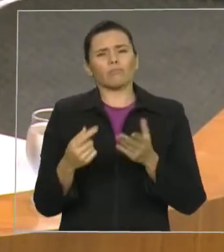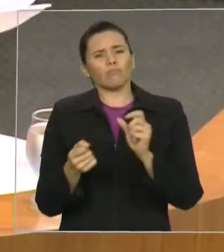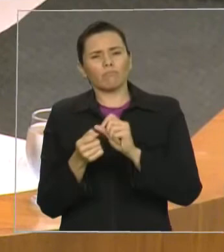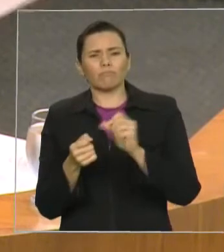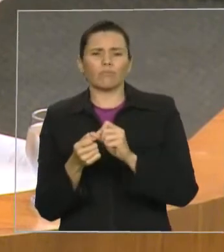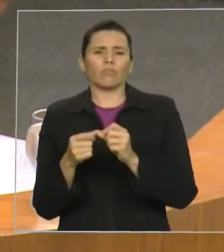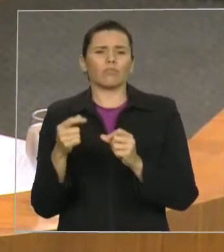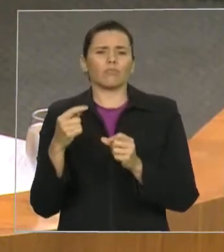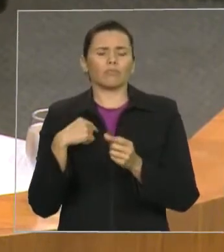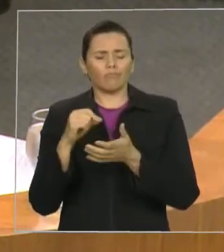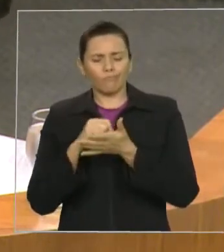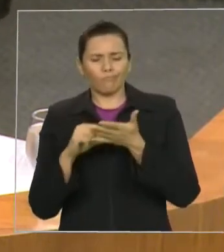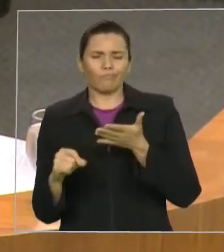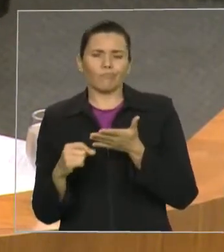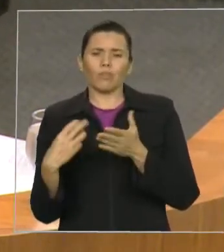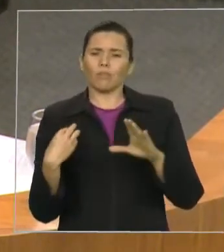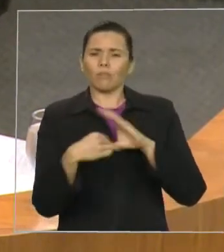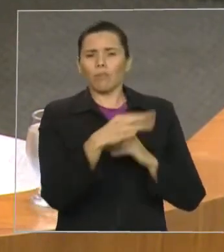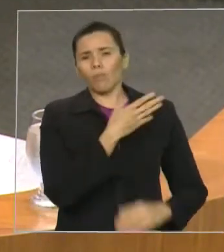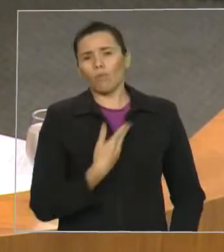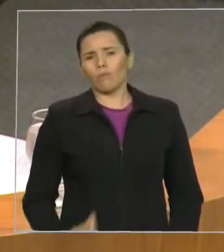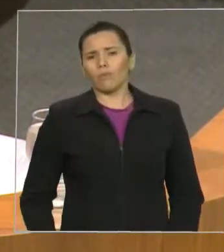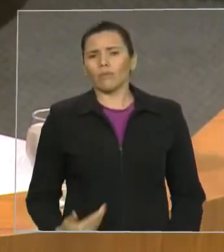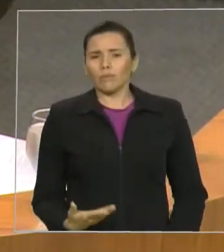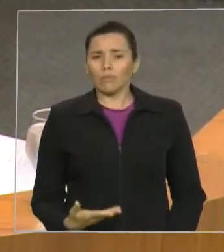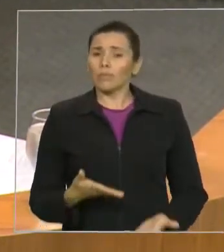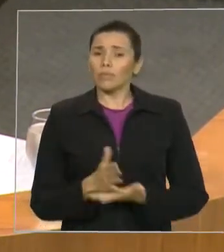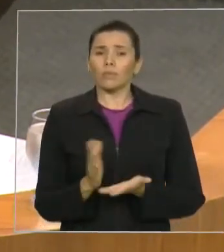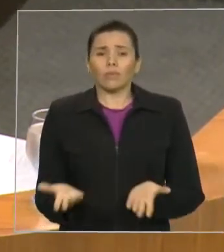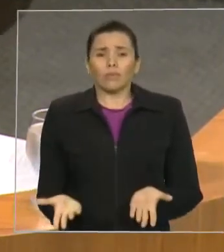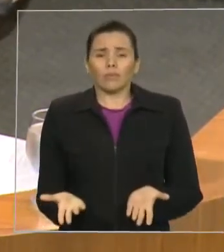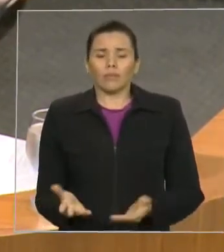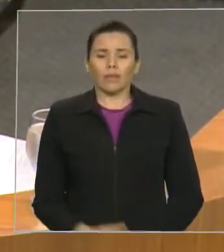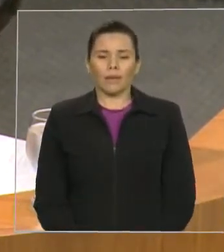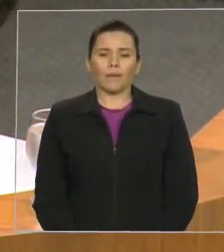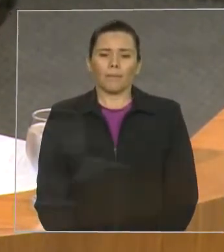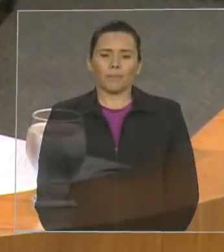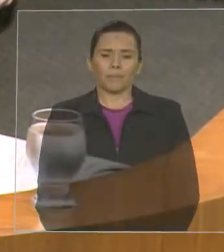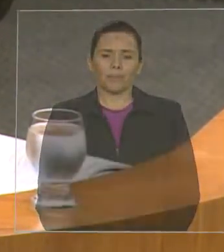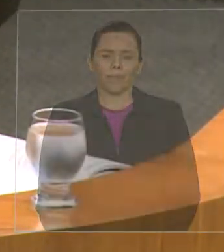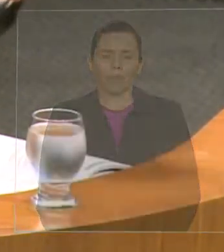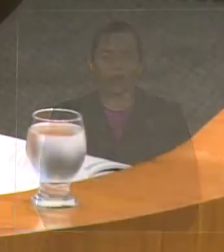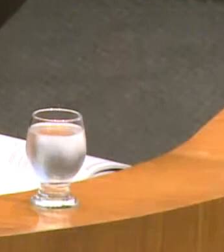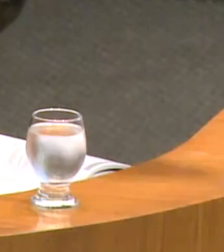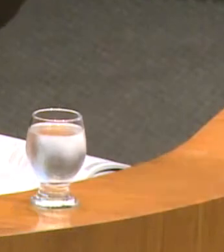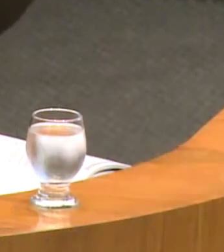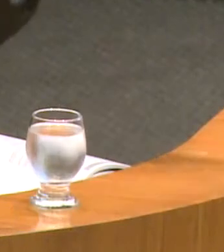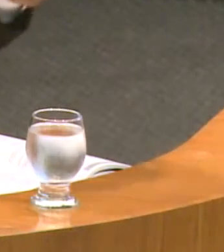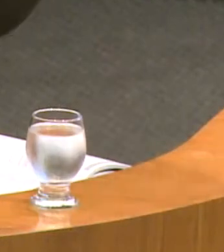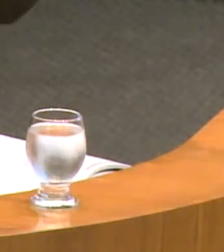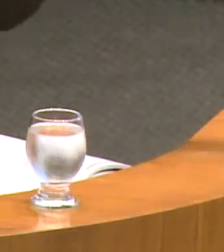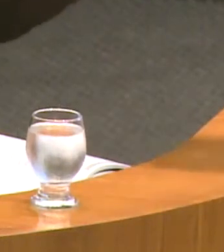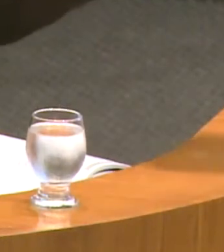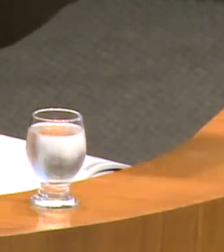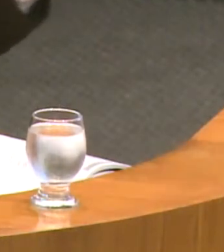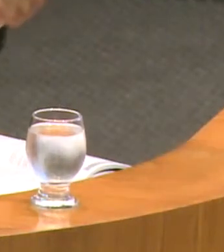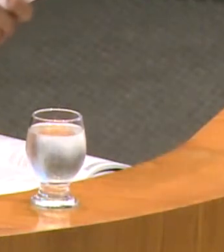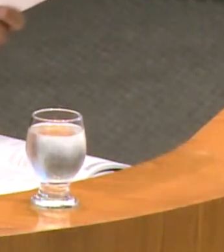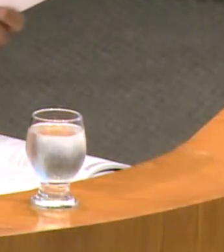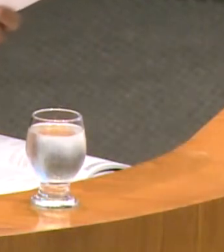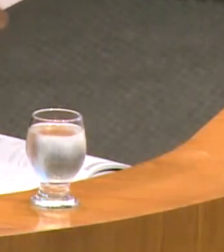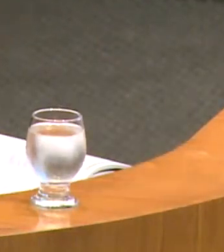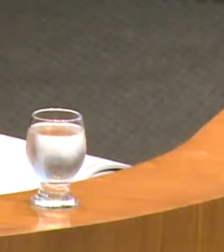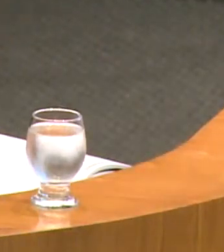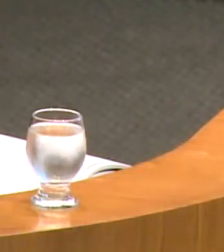Em momento algum, eu desqualifiquei, descaracterizei, se algum vereador de Imperatriz já lutou por